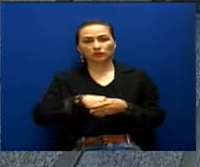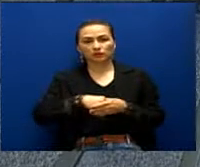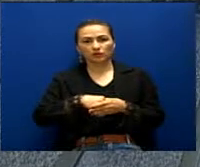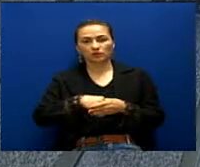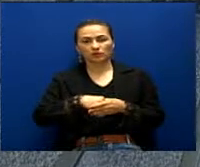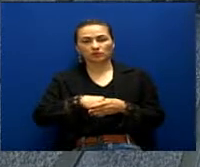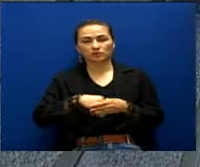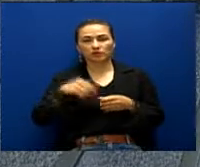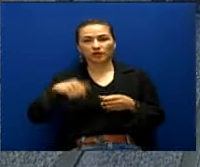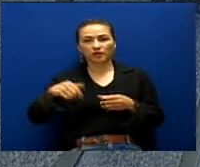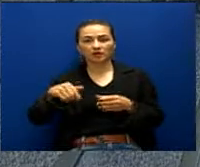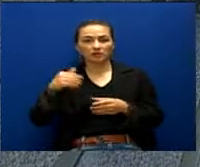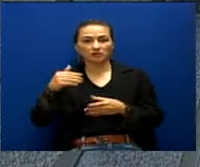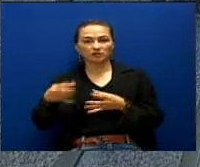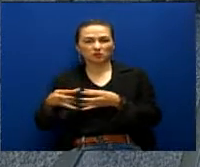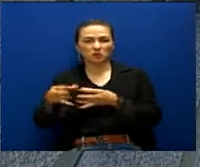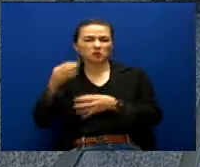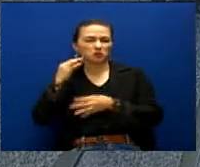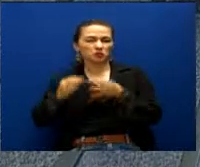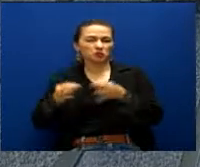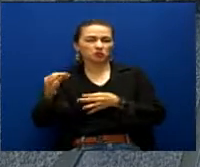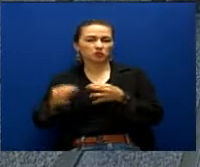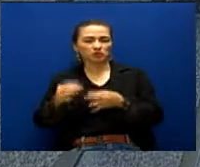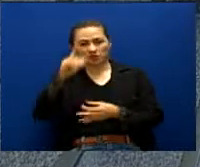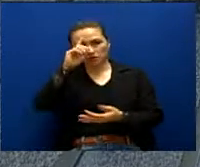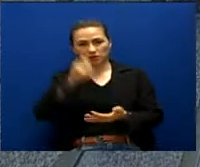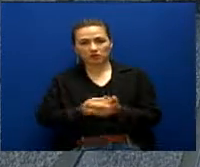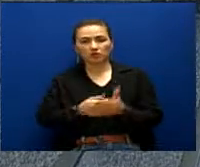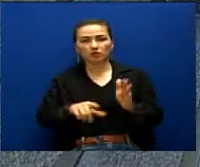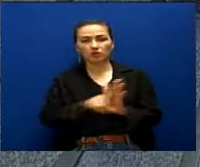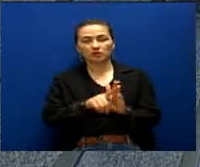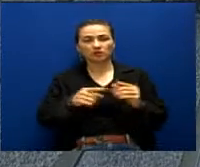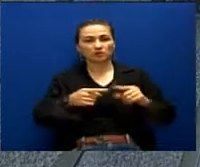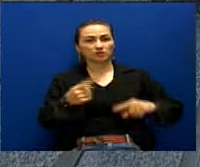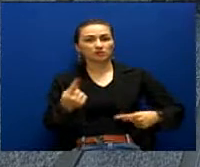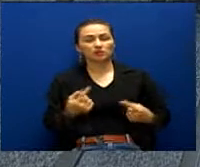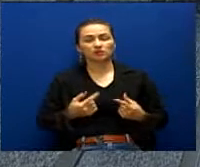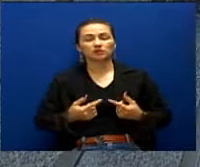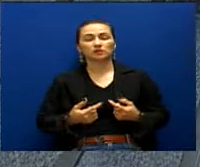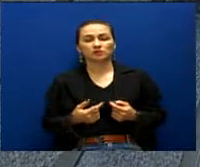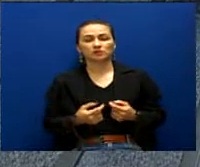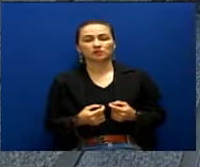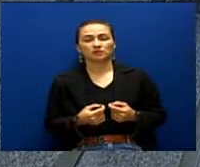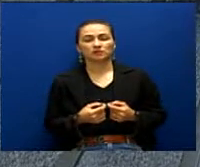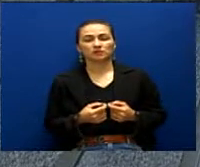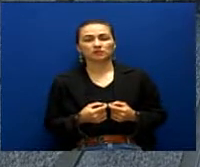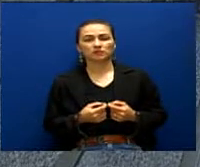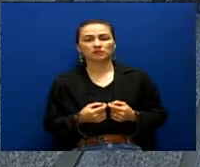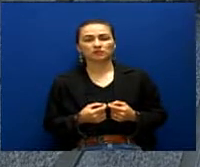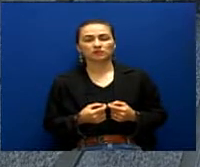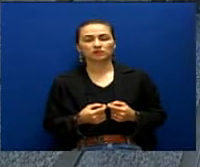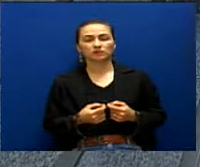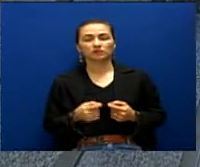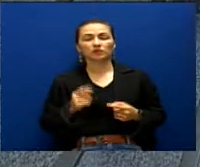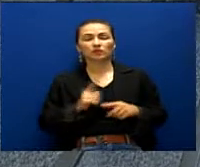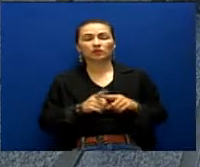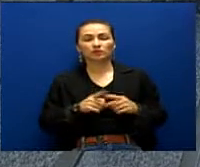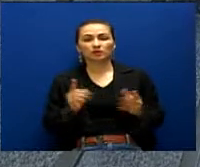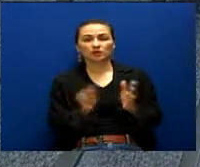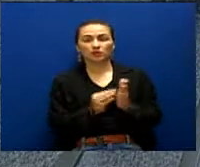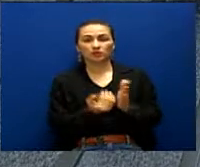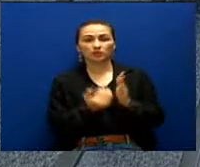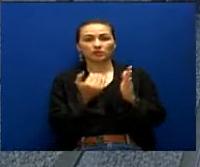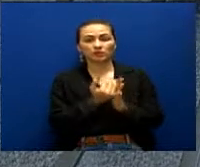parecer dessa casa, como já o fizemos referente às emendas que já foram aprovadas em